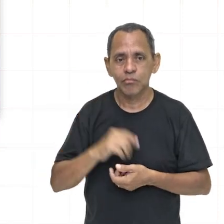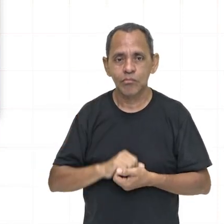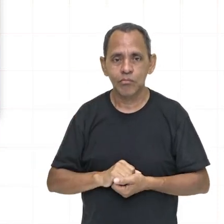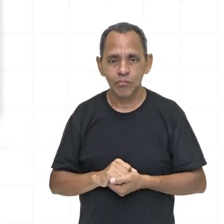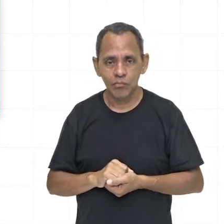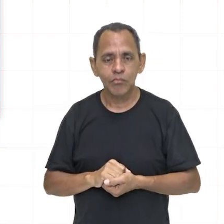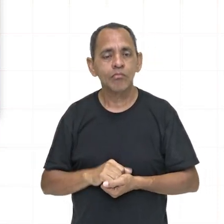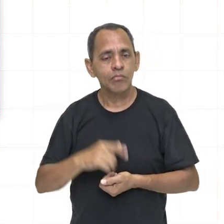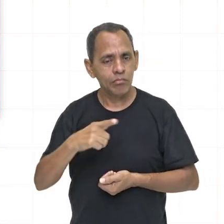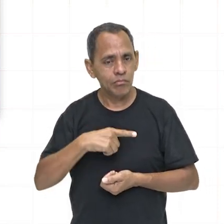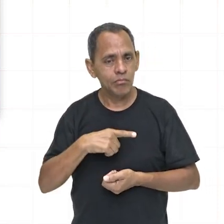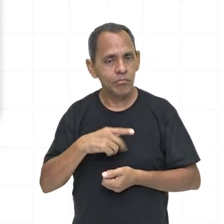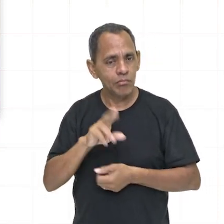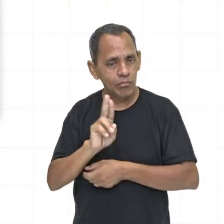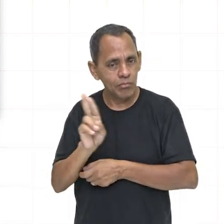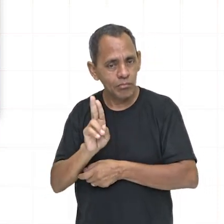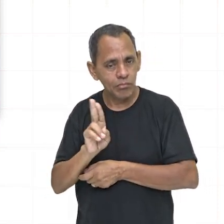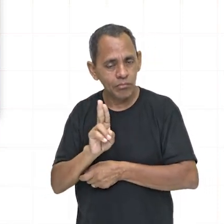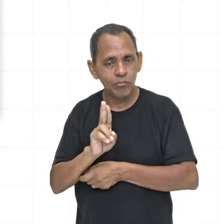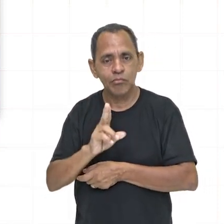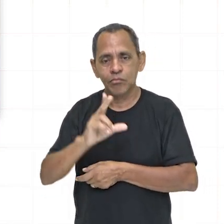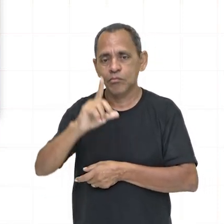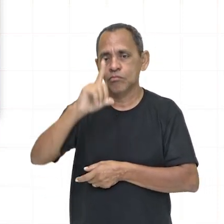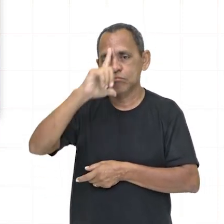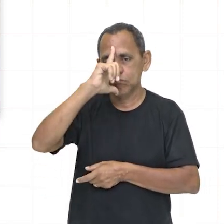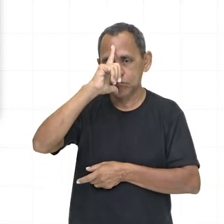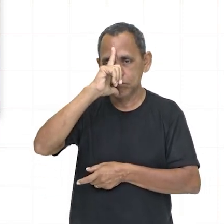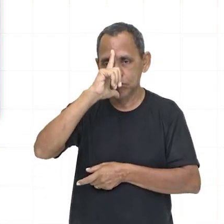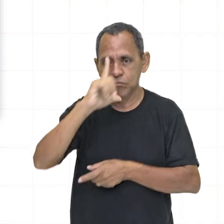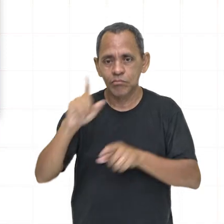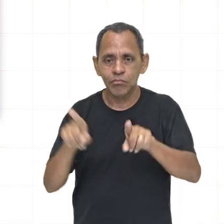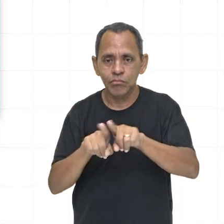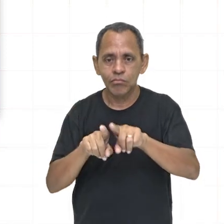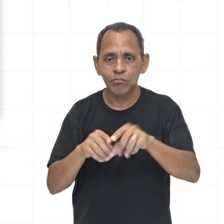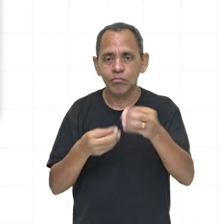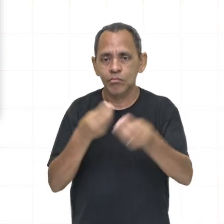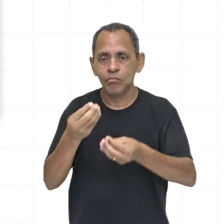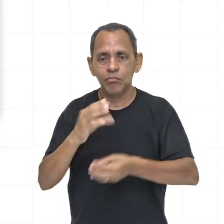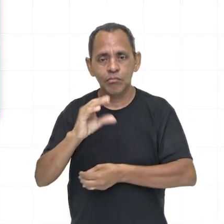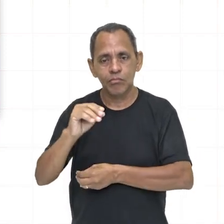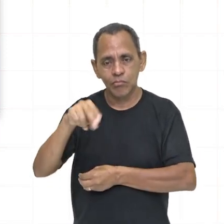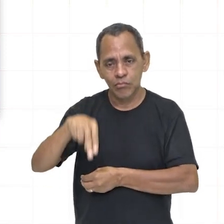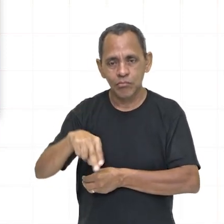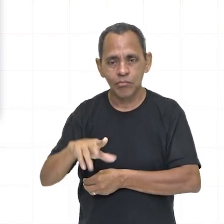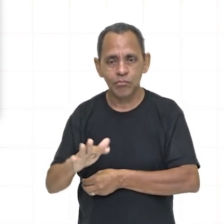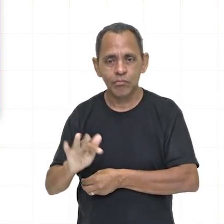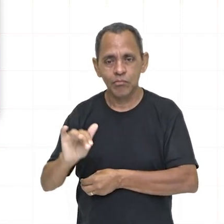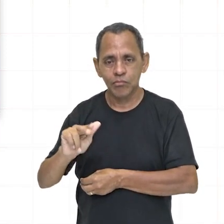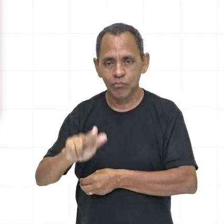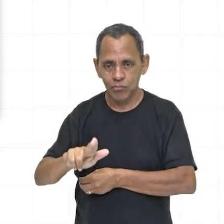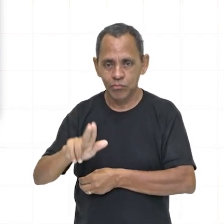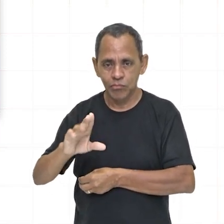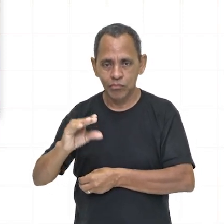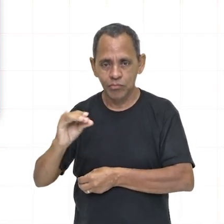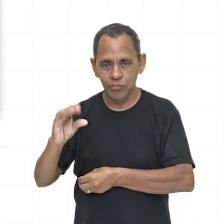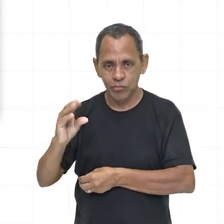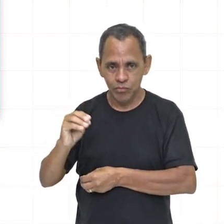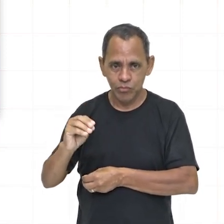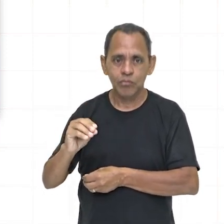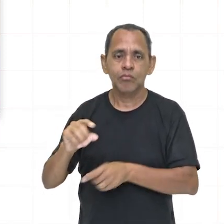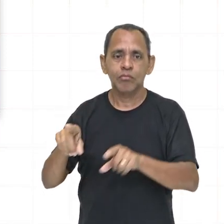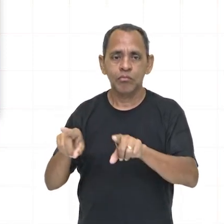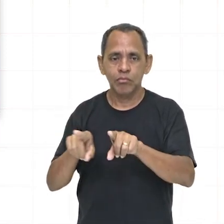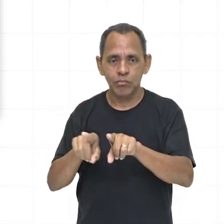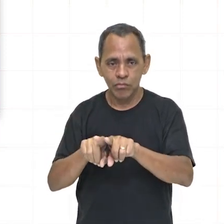nome grafado em língua latina como Confúcio. O Tao, que